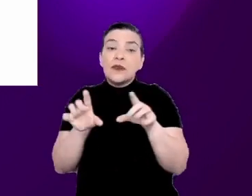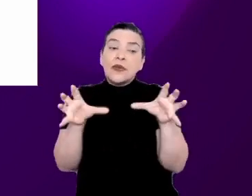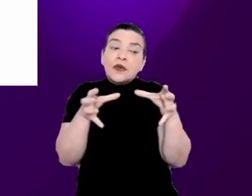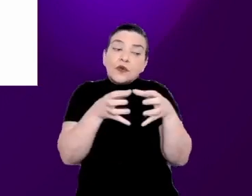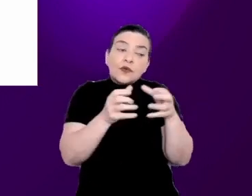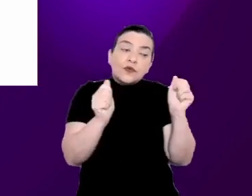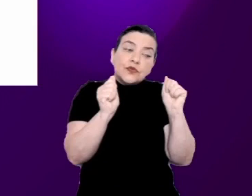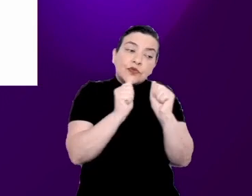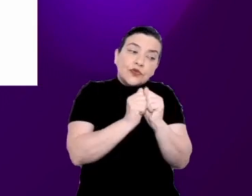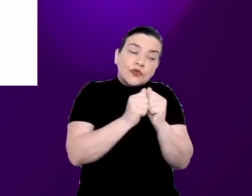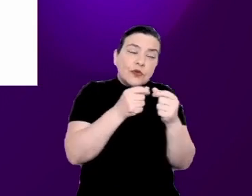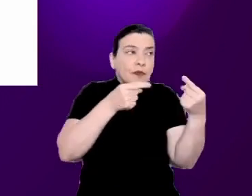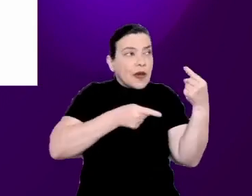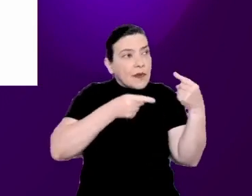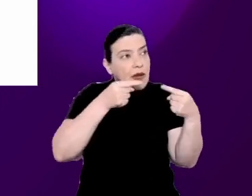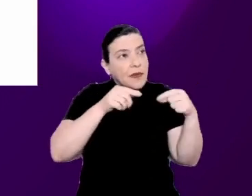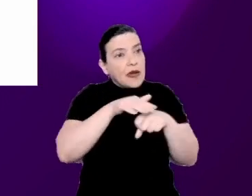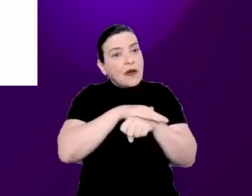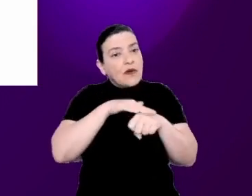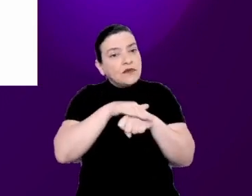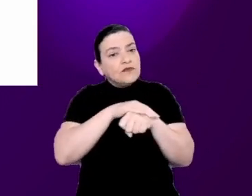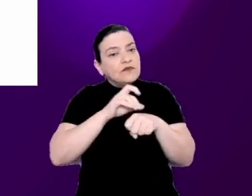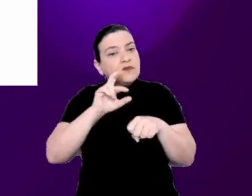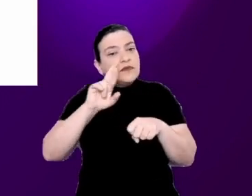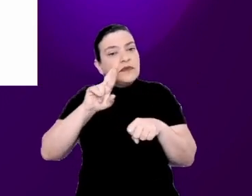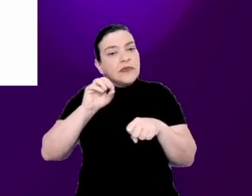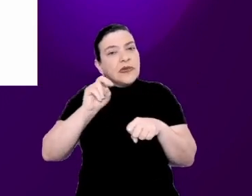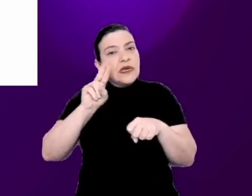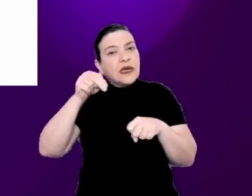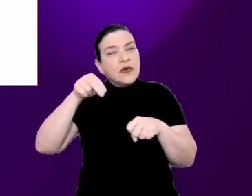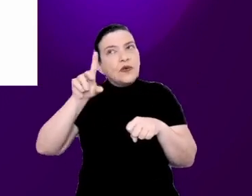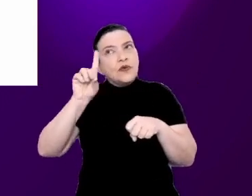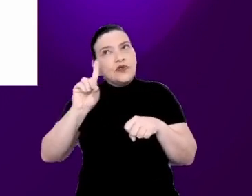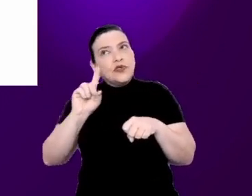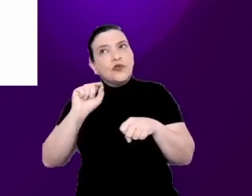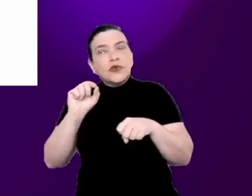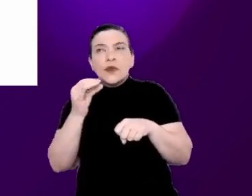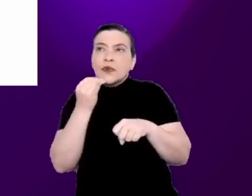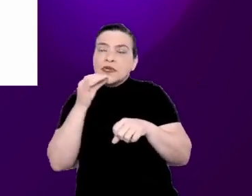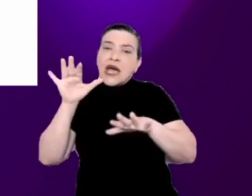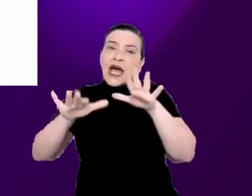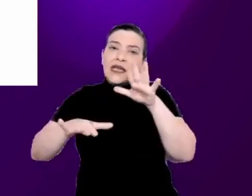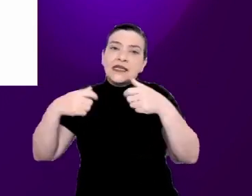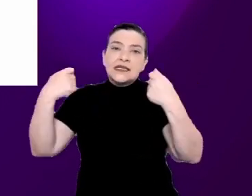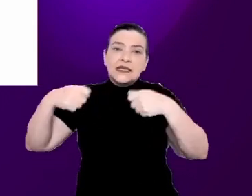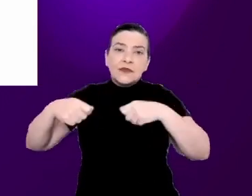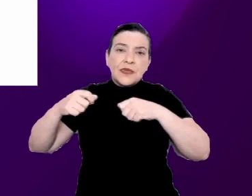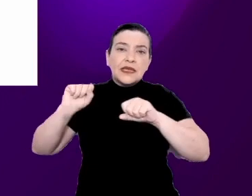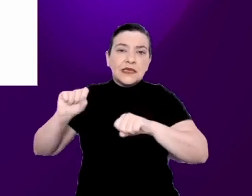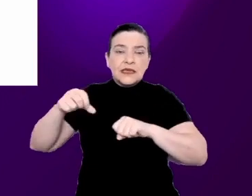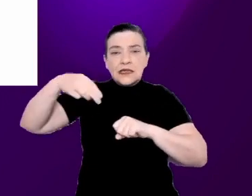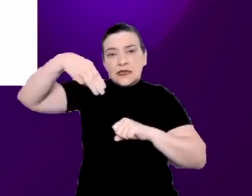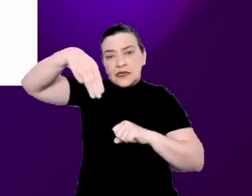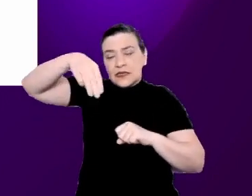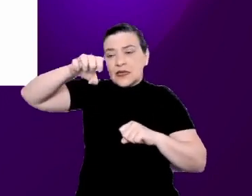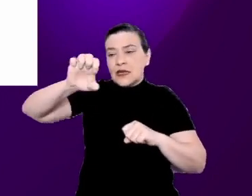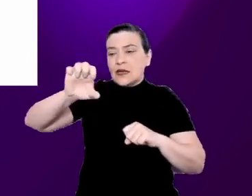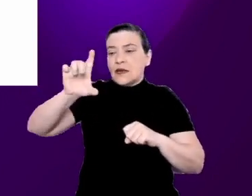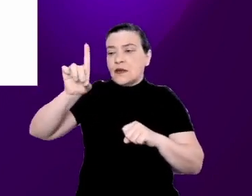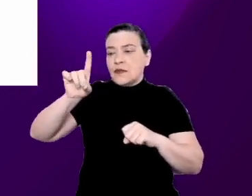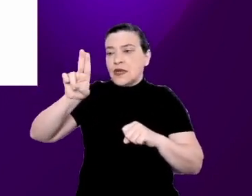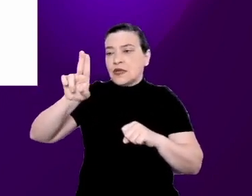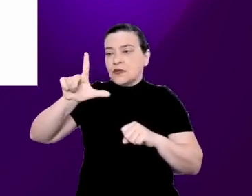exemplo, um round para paciente de transplante de medula óssea, por exemplo, que é